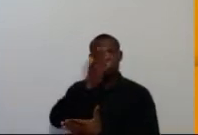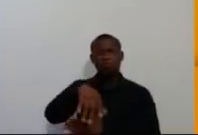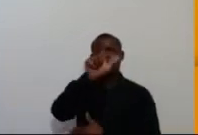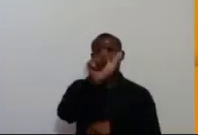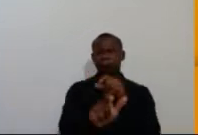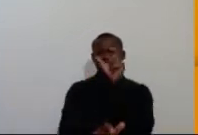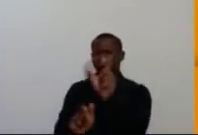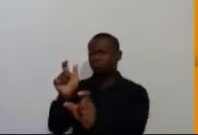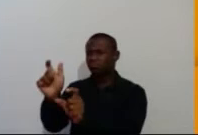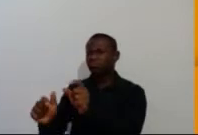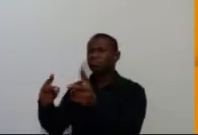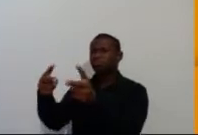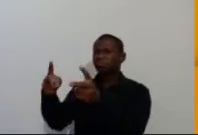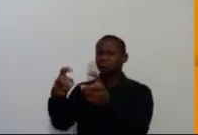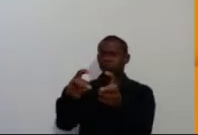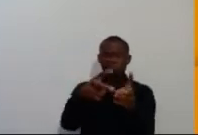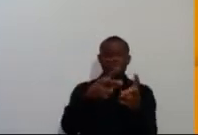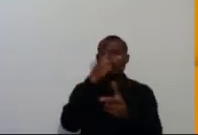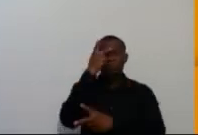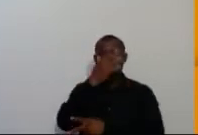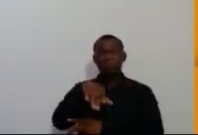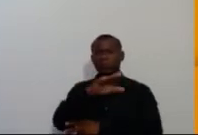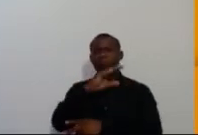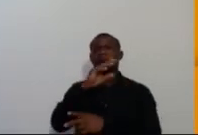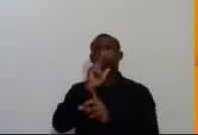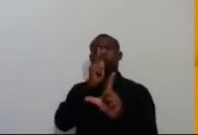temos necessidade dessa coisa do online, dessa coisa